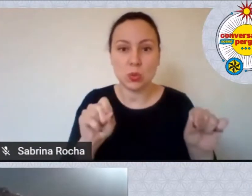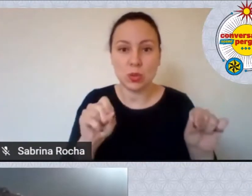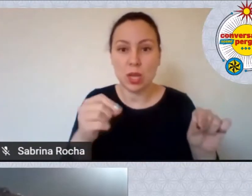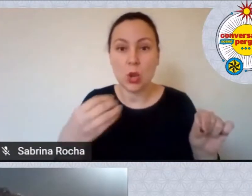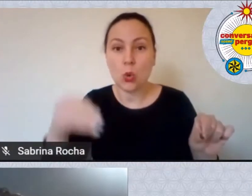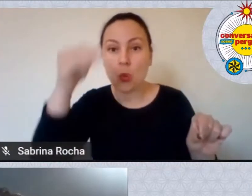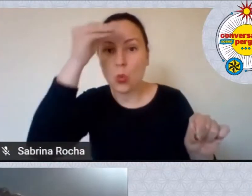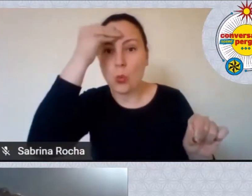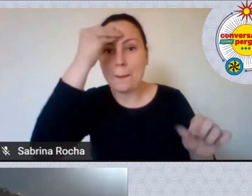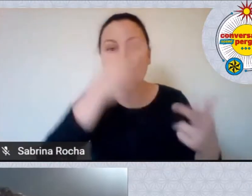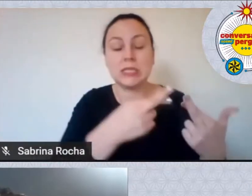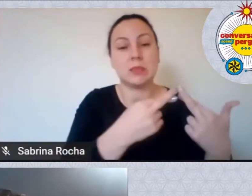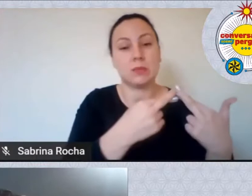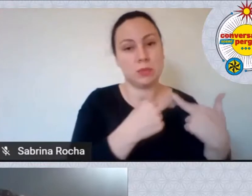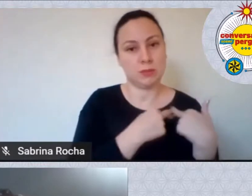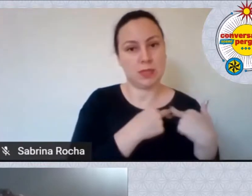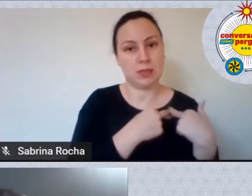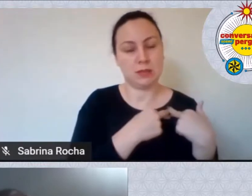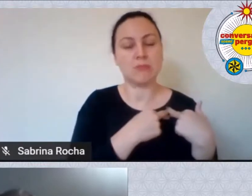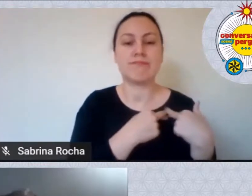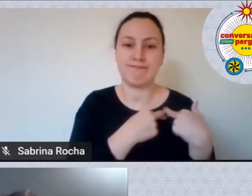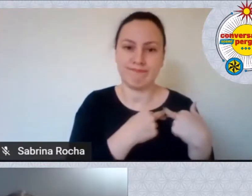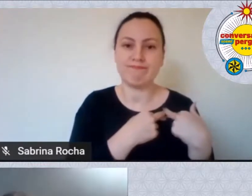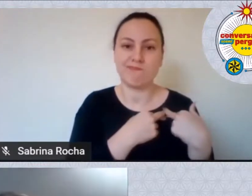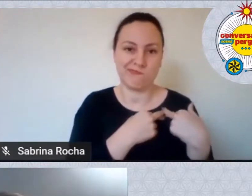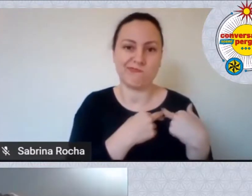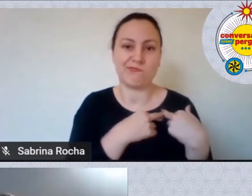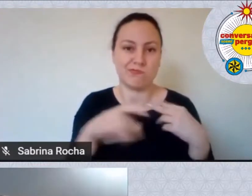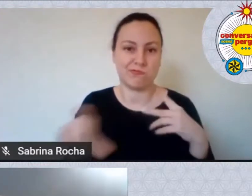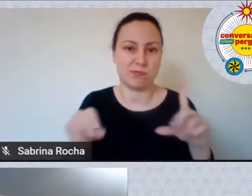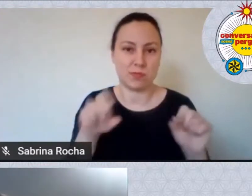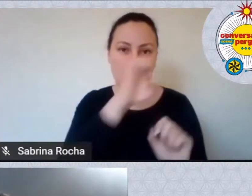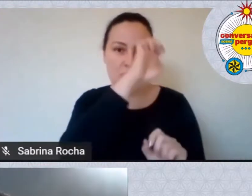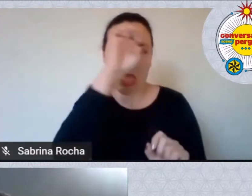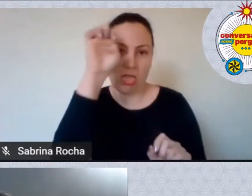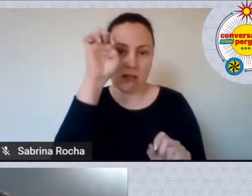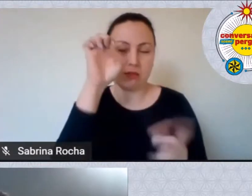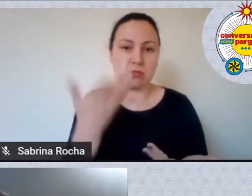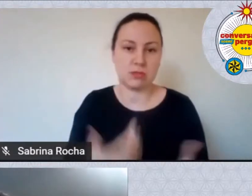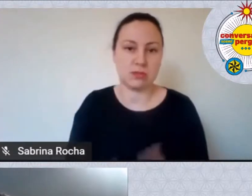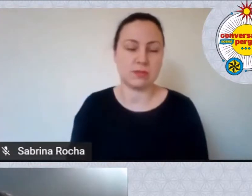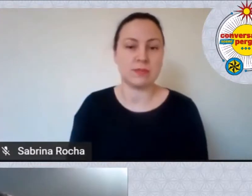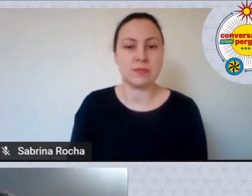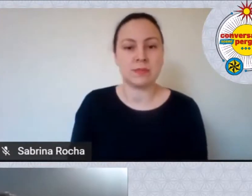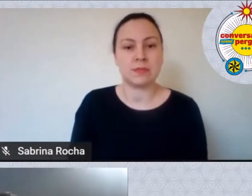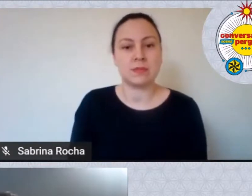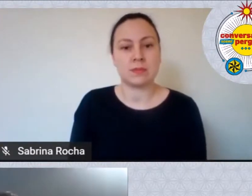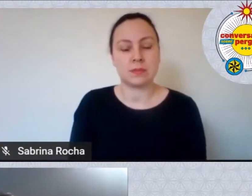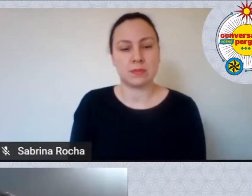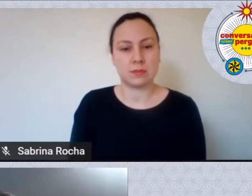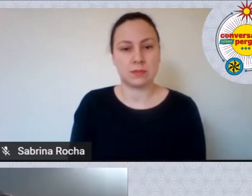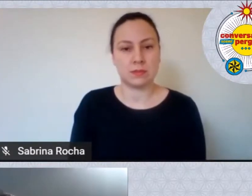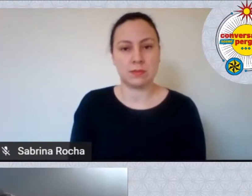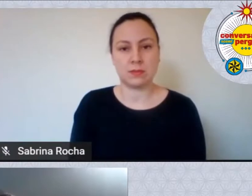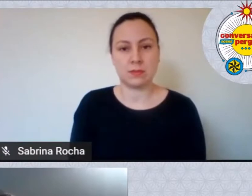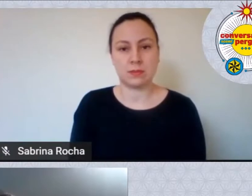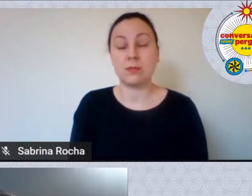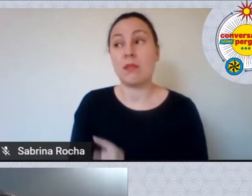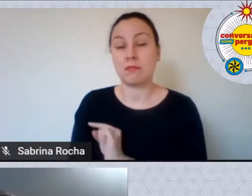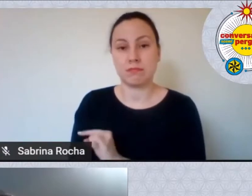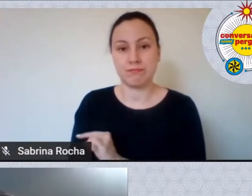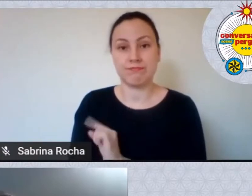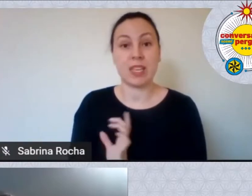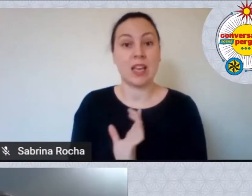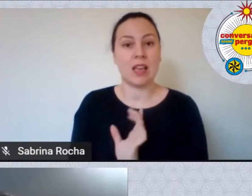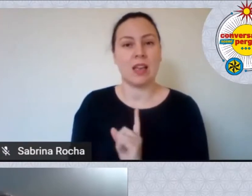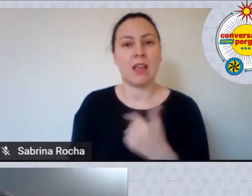e responsabilidade, ao assumir essas escolhas éticas, né? Sim. Eu acrescentaria um terceiro termo, né?